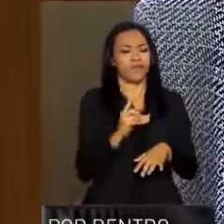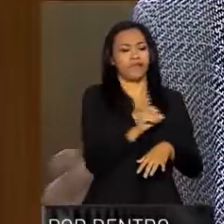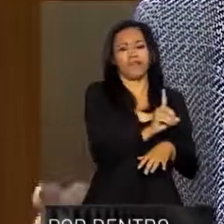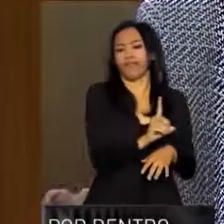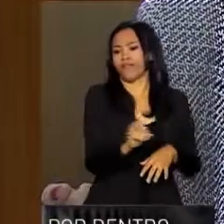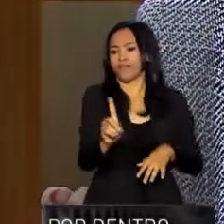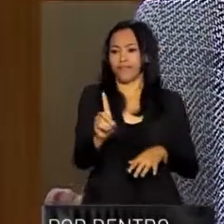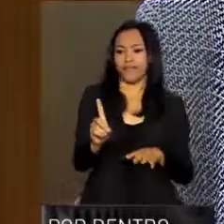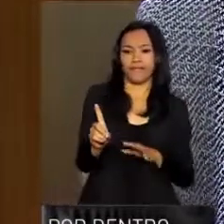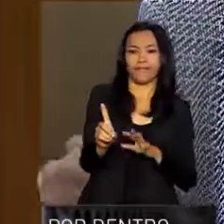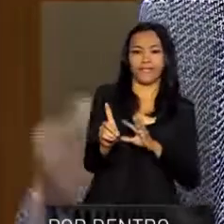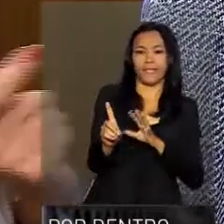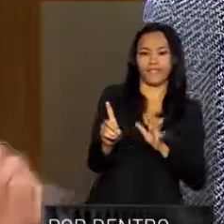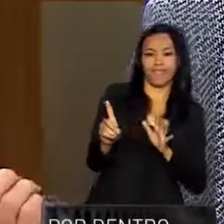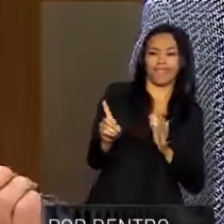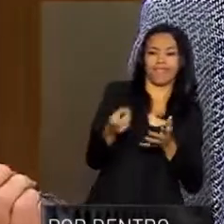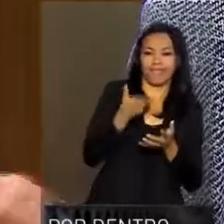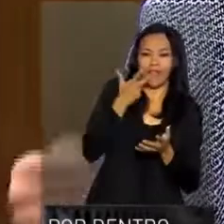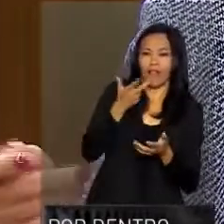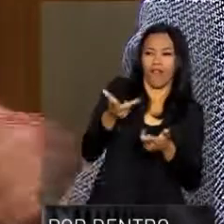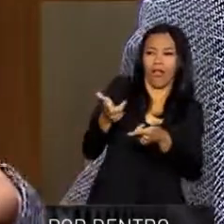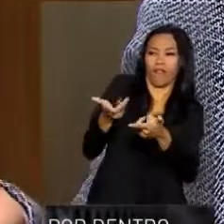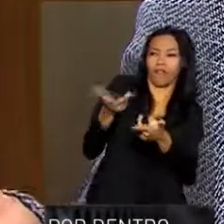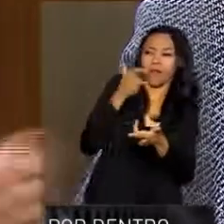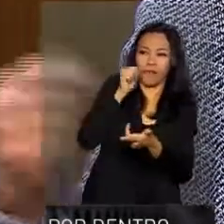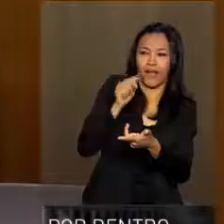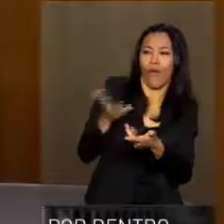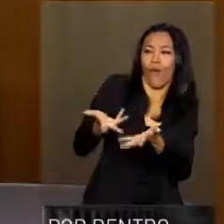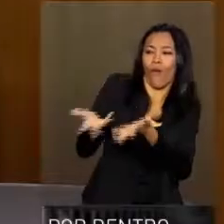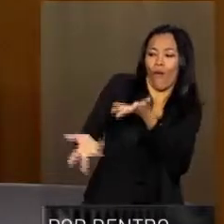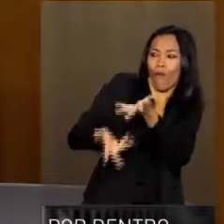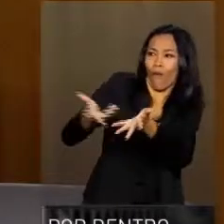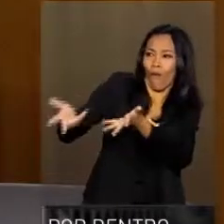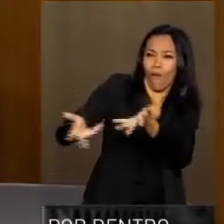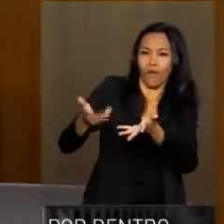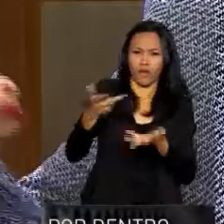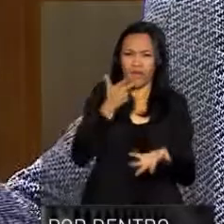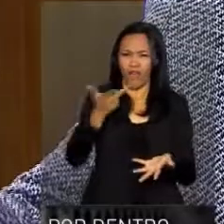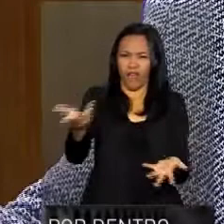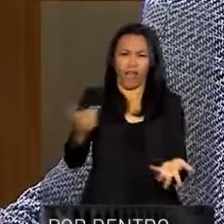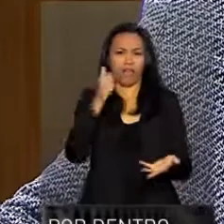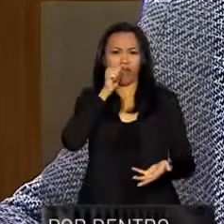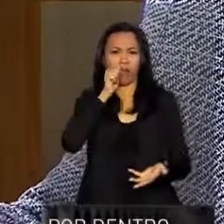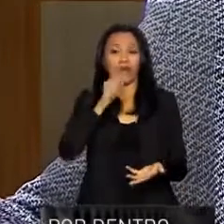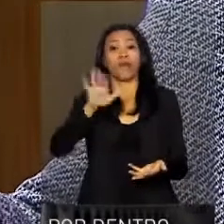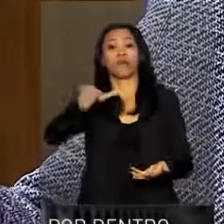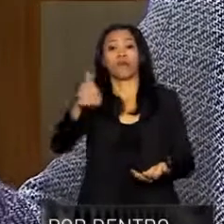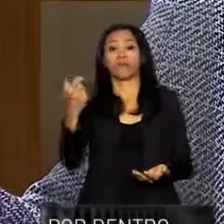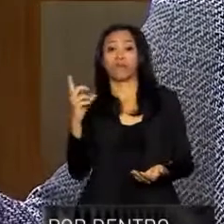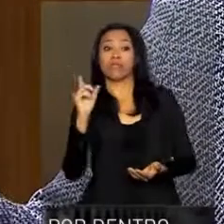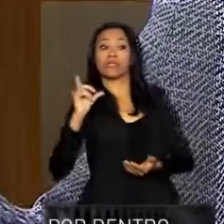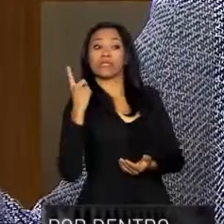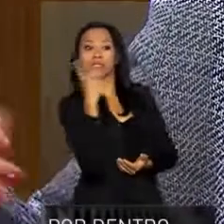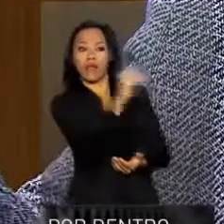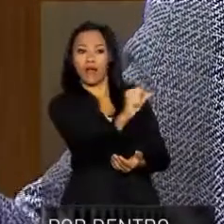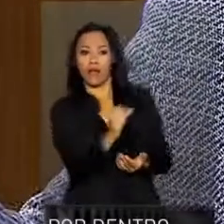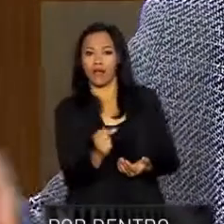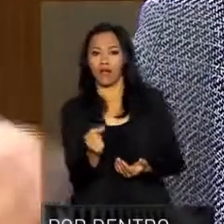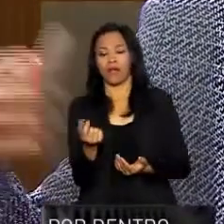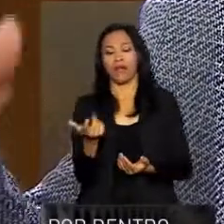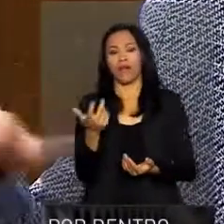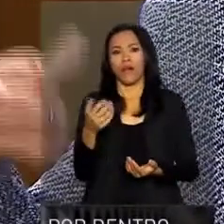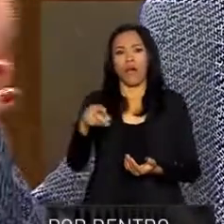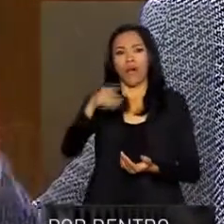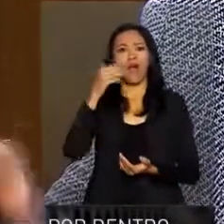assediados não dá pra você que quando você tem uma mulher naquela dia mídia porque a mulher quando sai e que a pessoa que está na